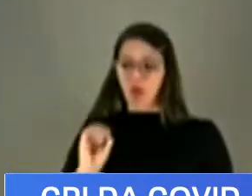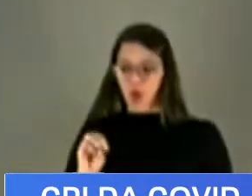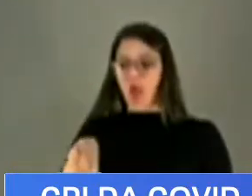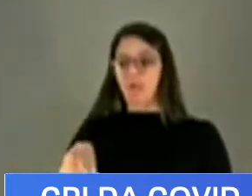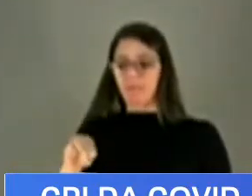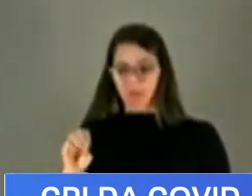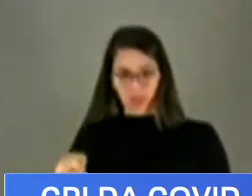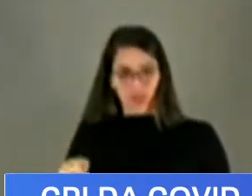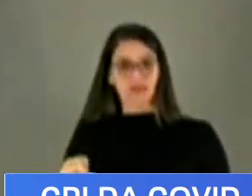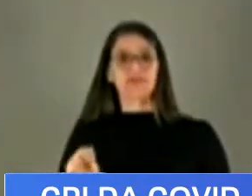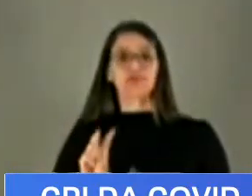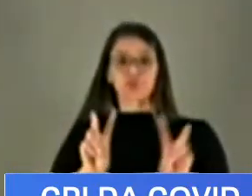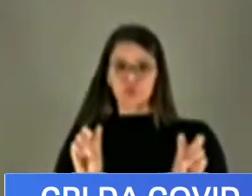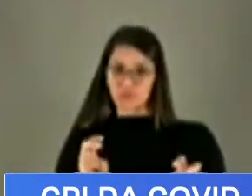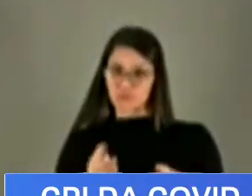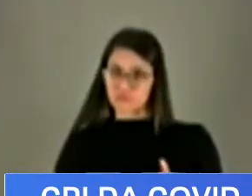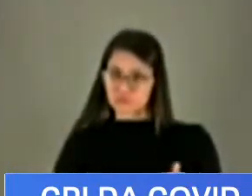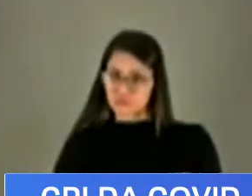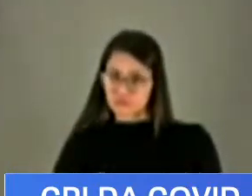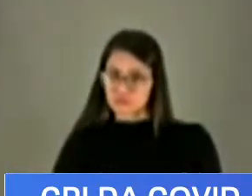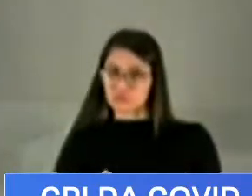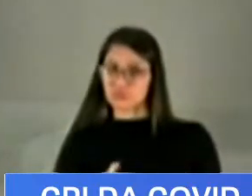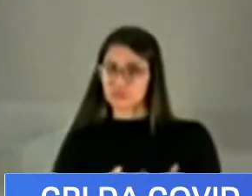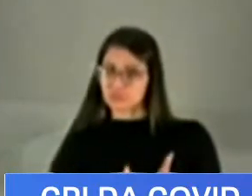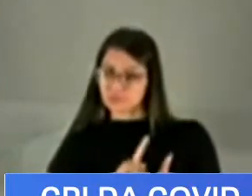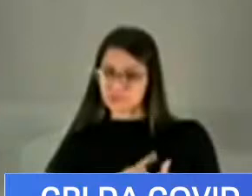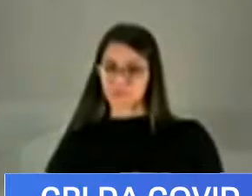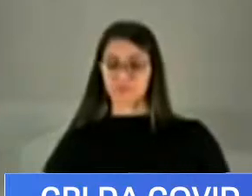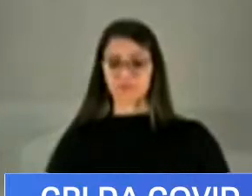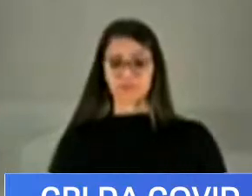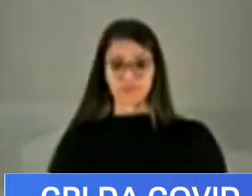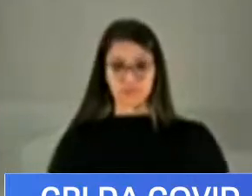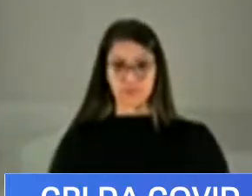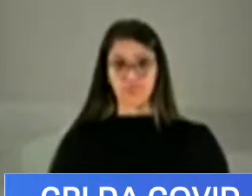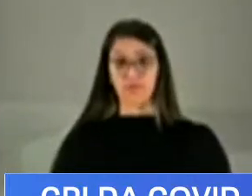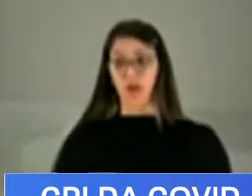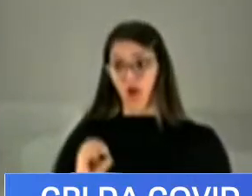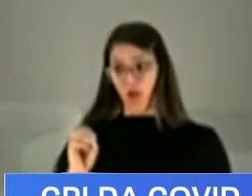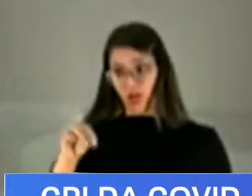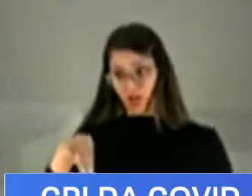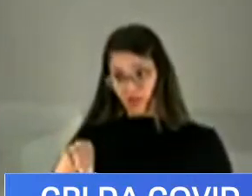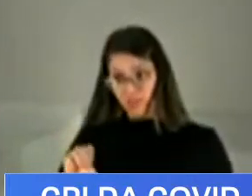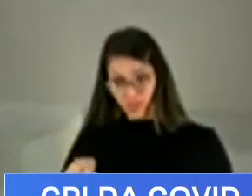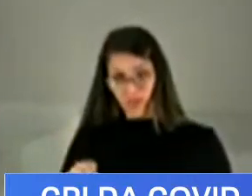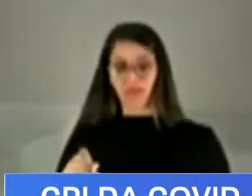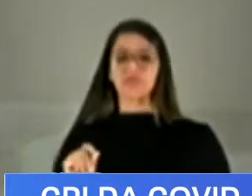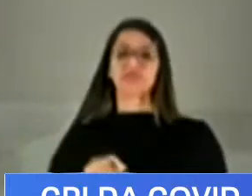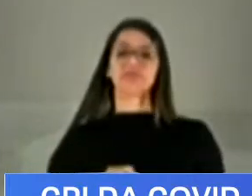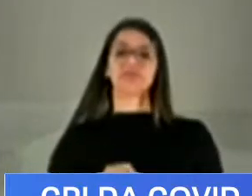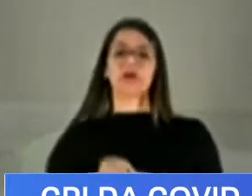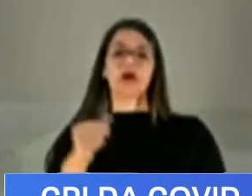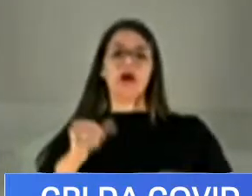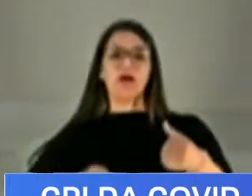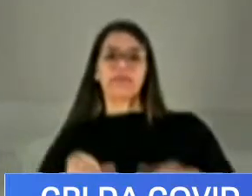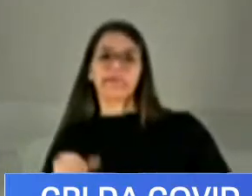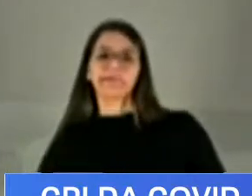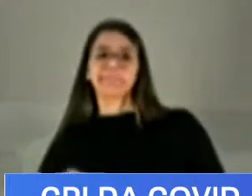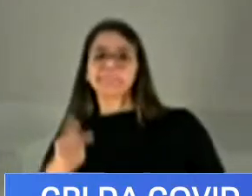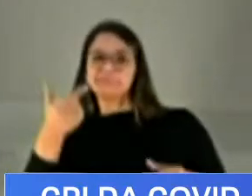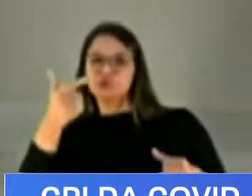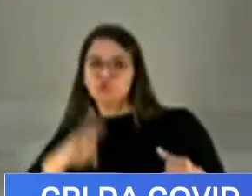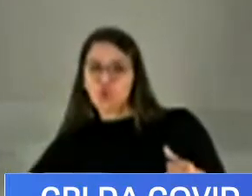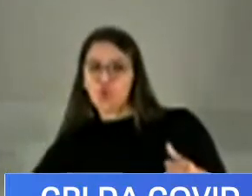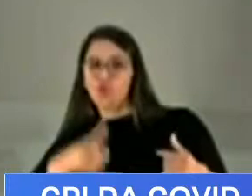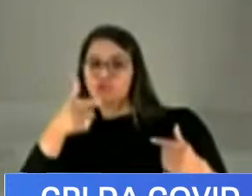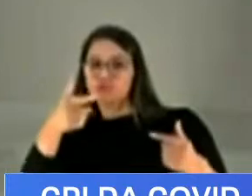sobre tratamento precoce? É, a OMS, inclusive, ela está fazendo avaliações e reavaliações